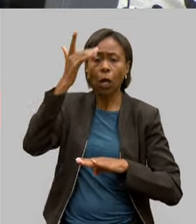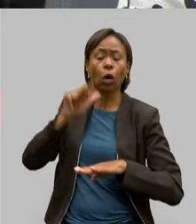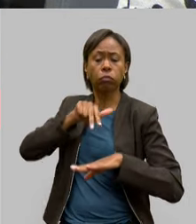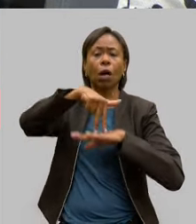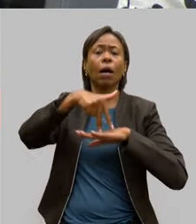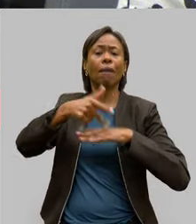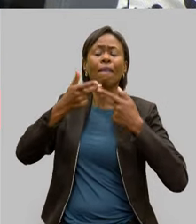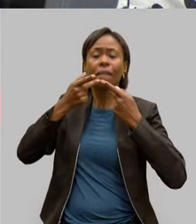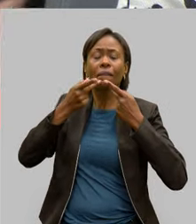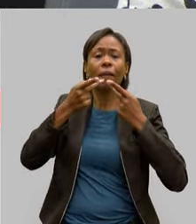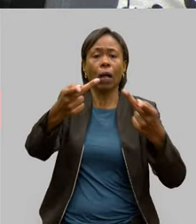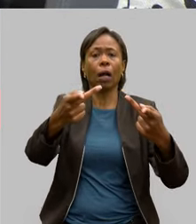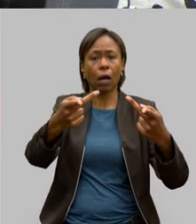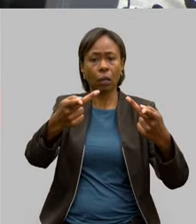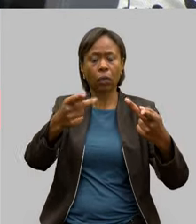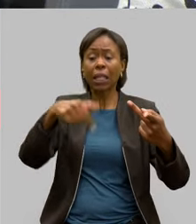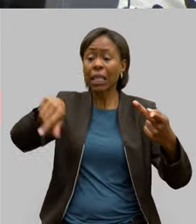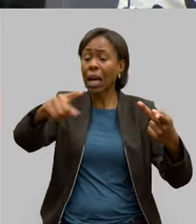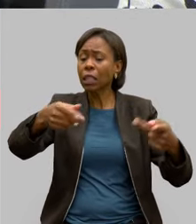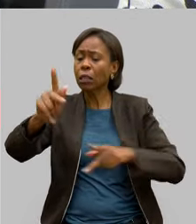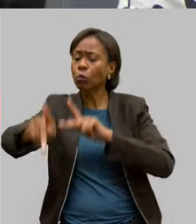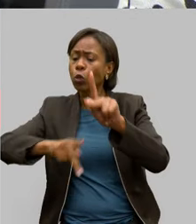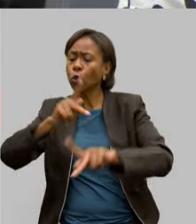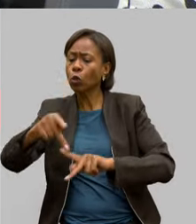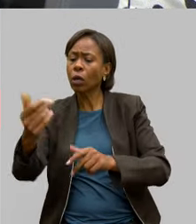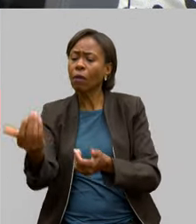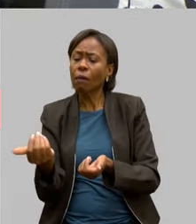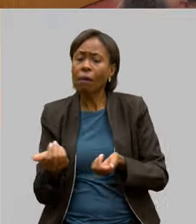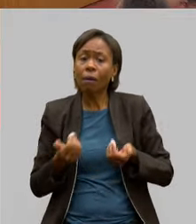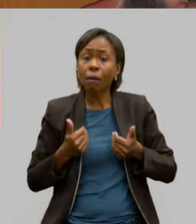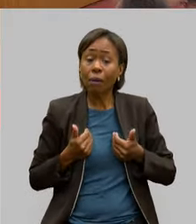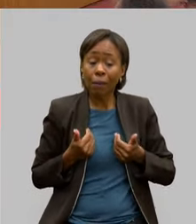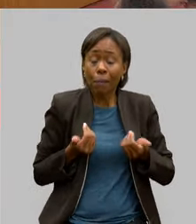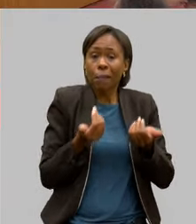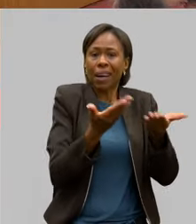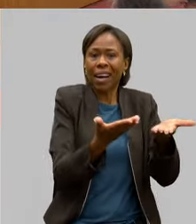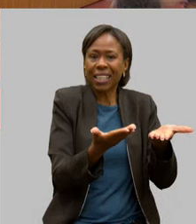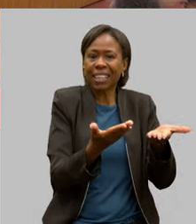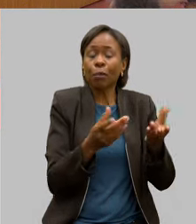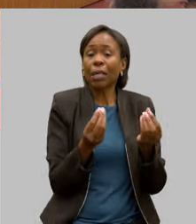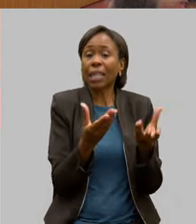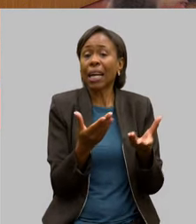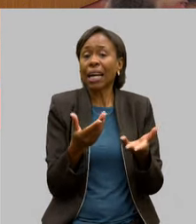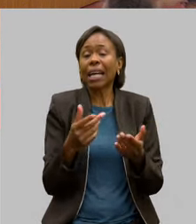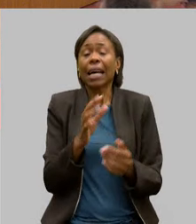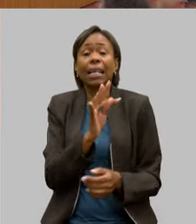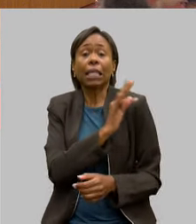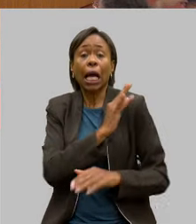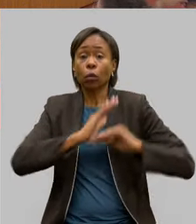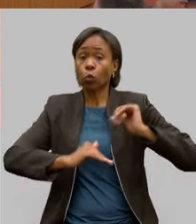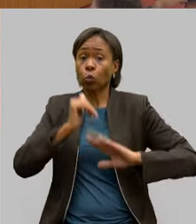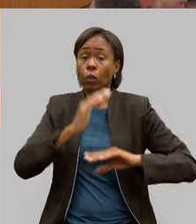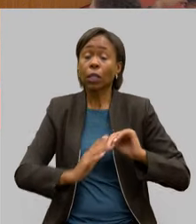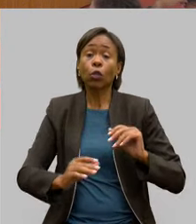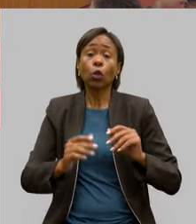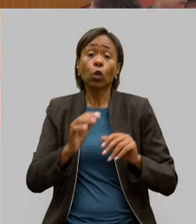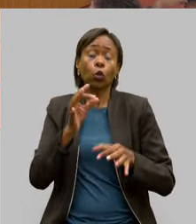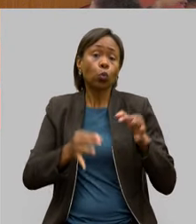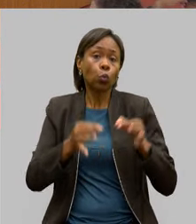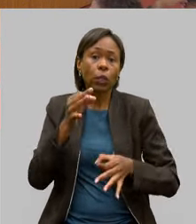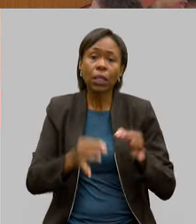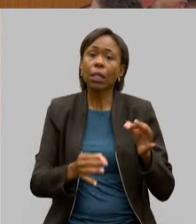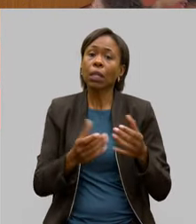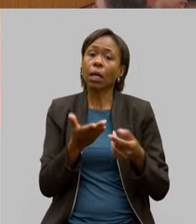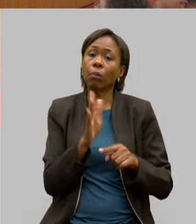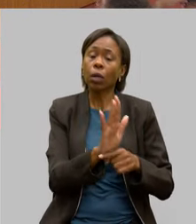elas sejam ouvidas e trazendo a técnica jurídica né trazendo a segurança jurídica para as instituições paraas associações enfim